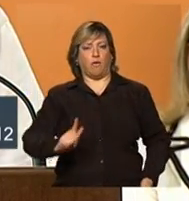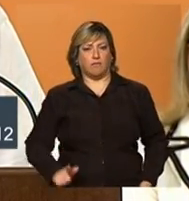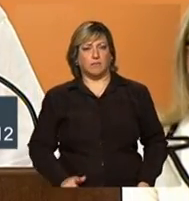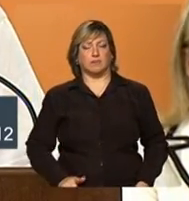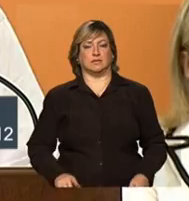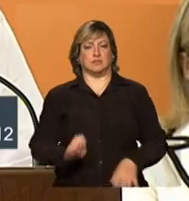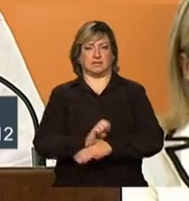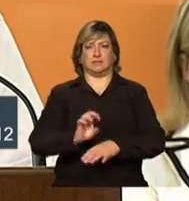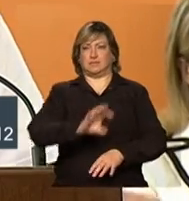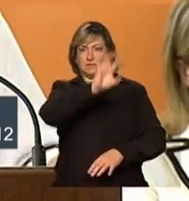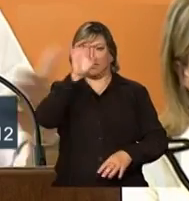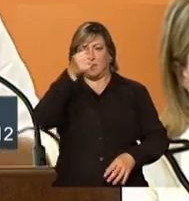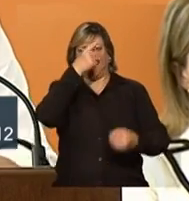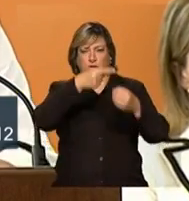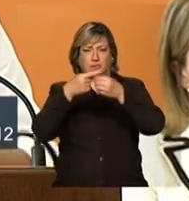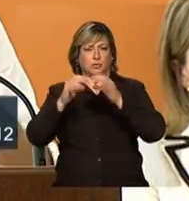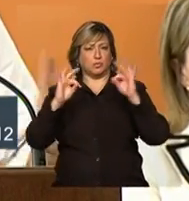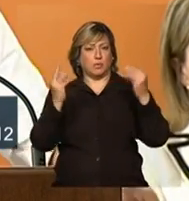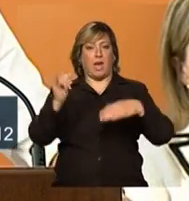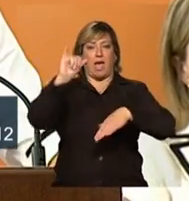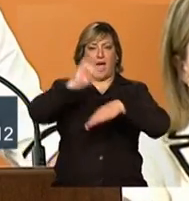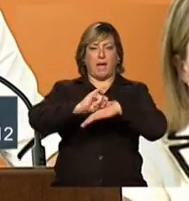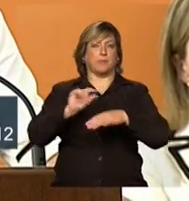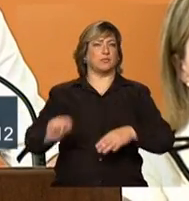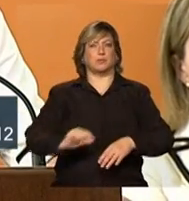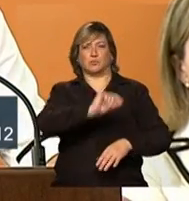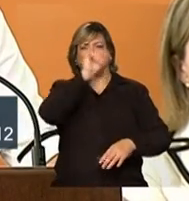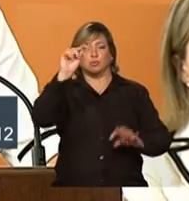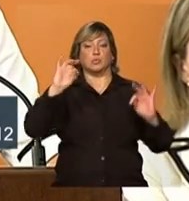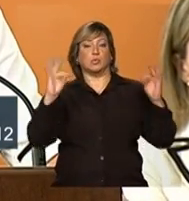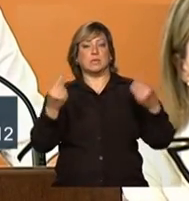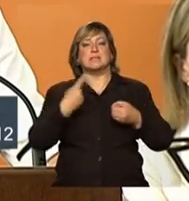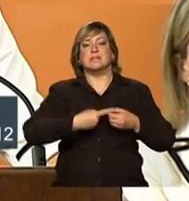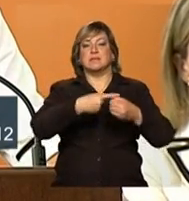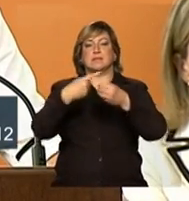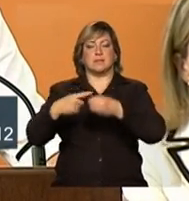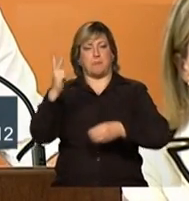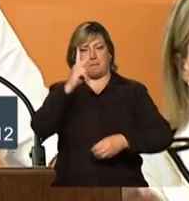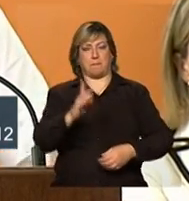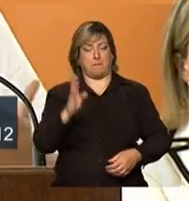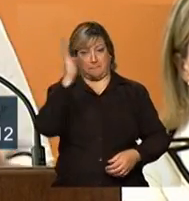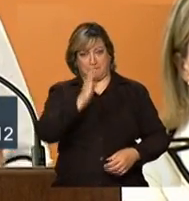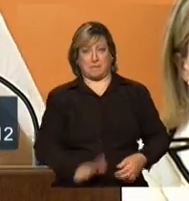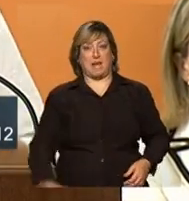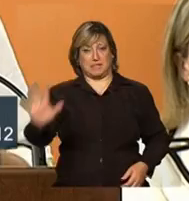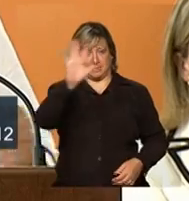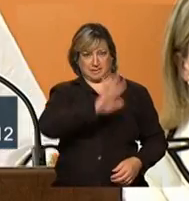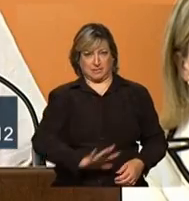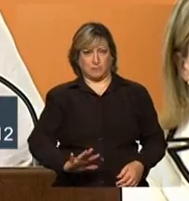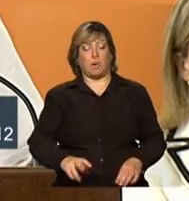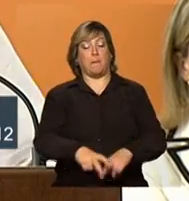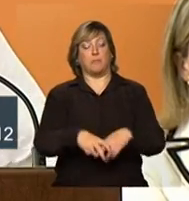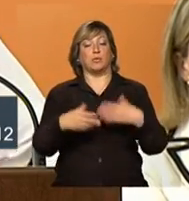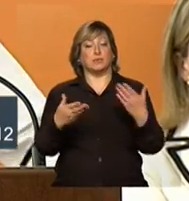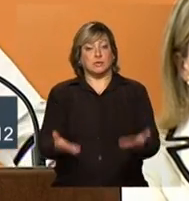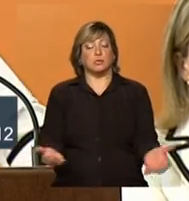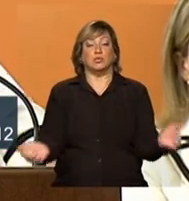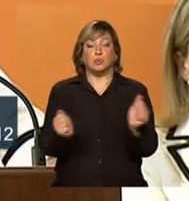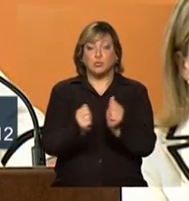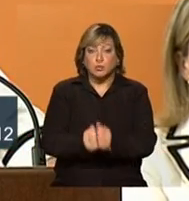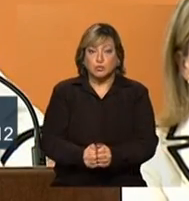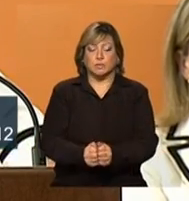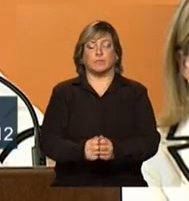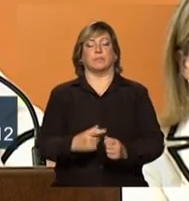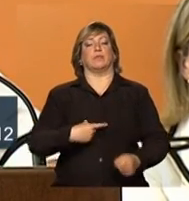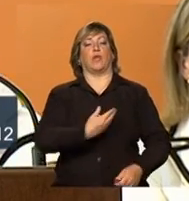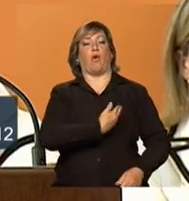todos os prefeitos de capital e de todas as cidades desse país. Por isso, juntos, governos e